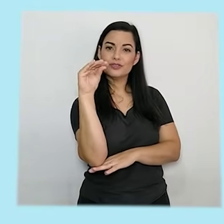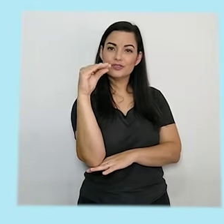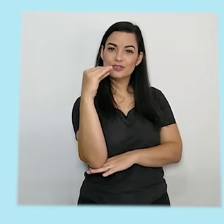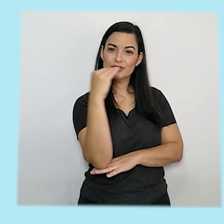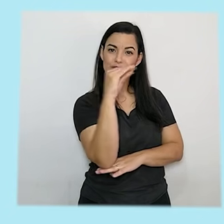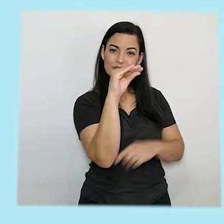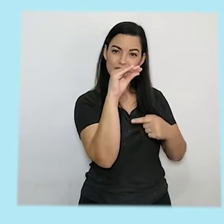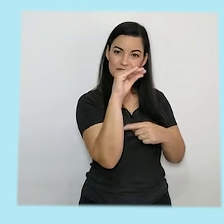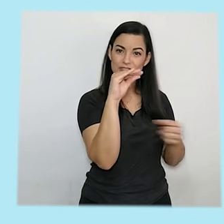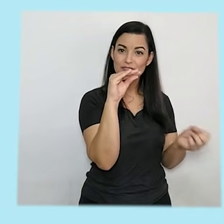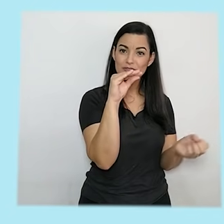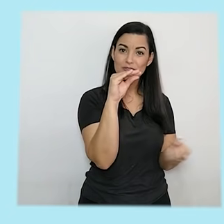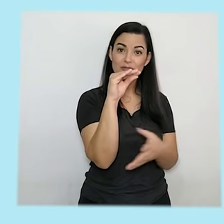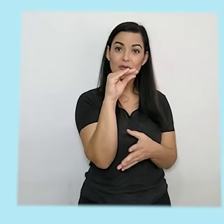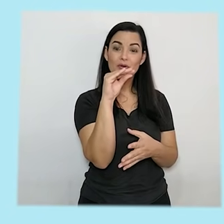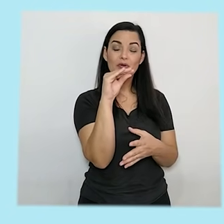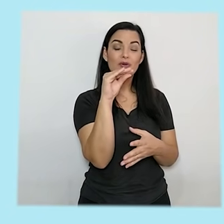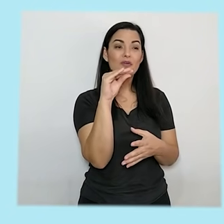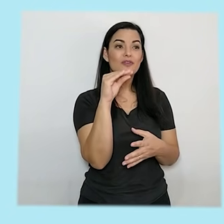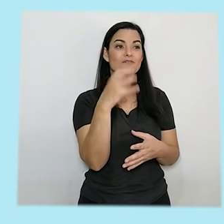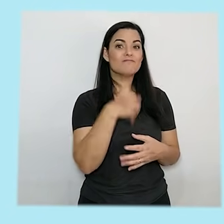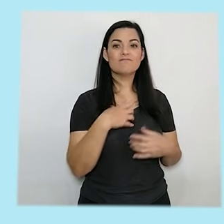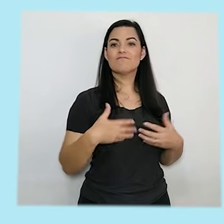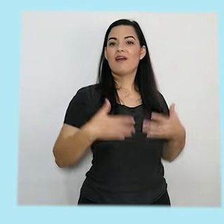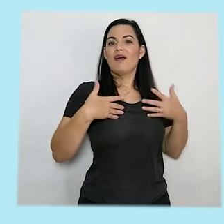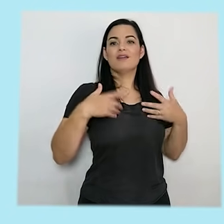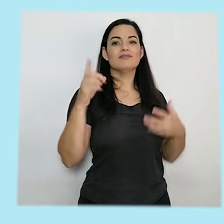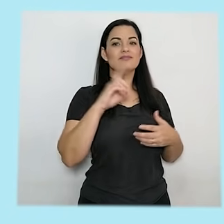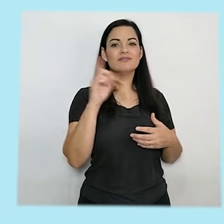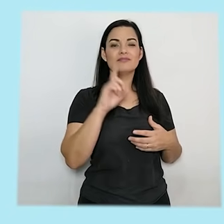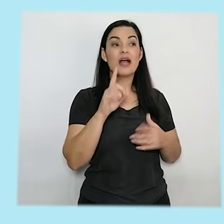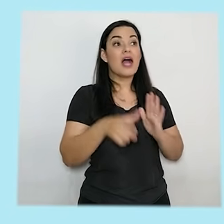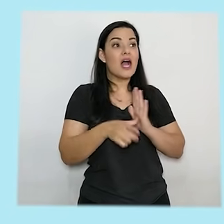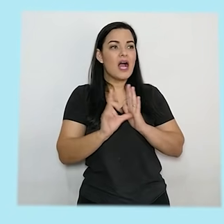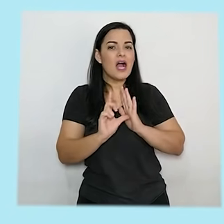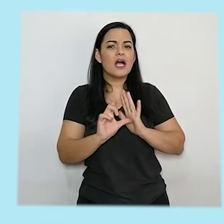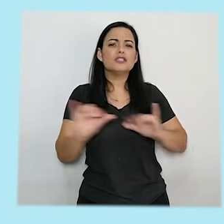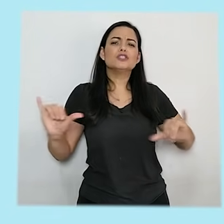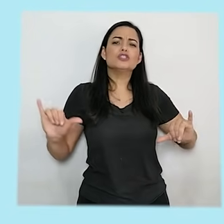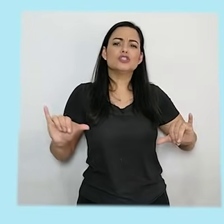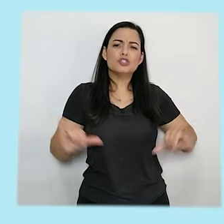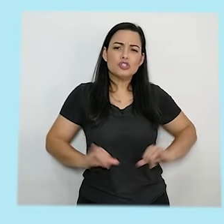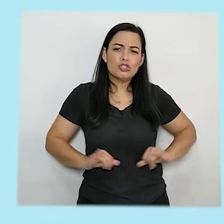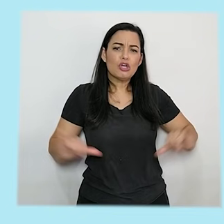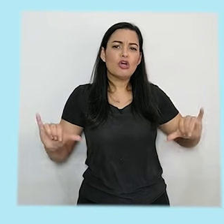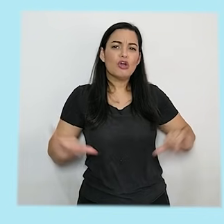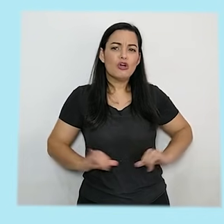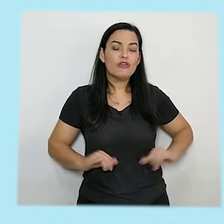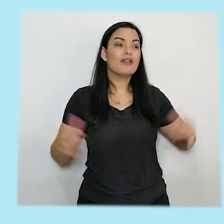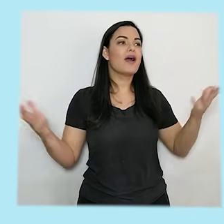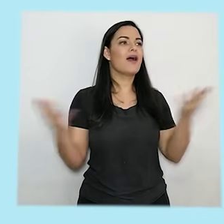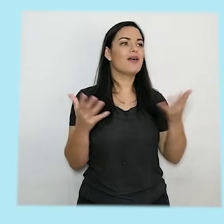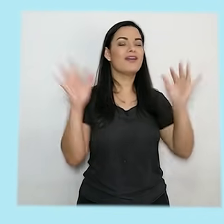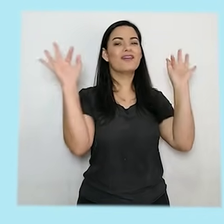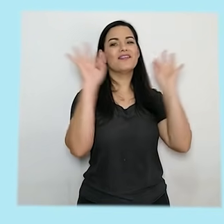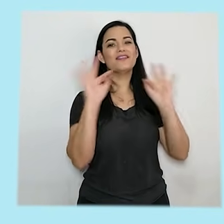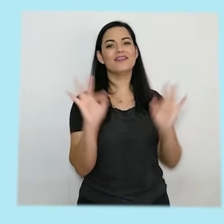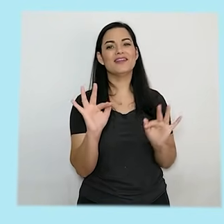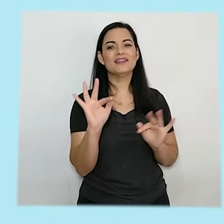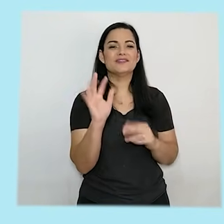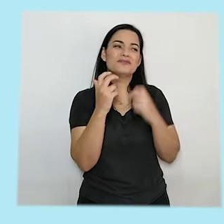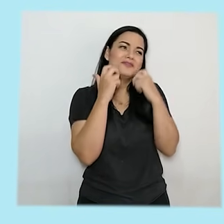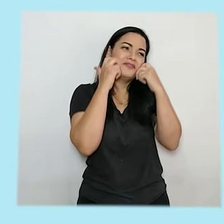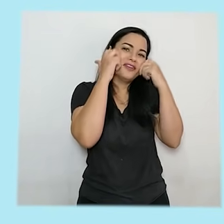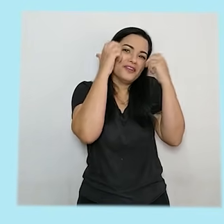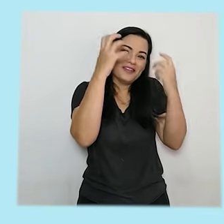e ele sofrera muito antes de alcançar a sonhada felicidade.